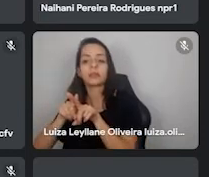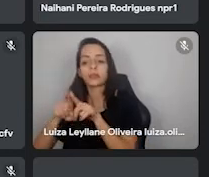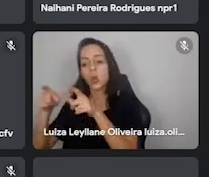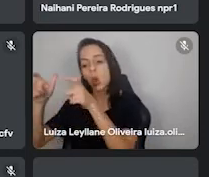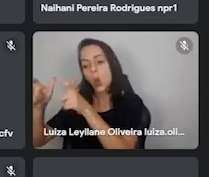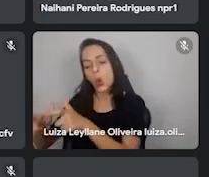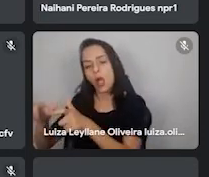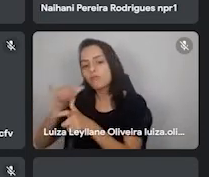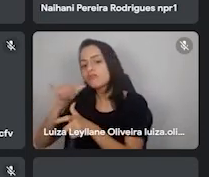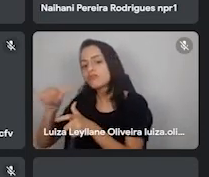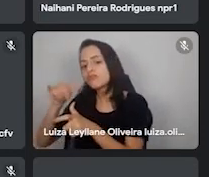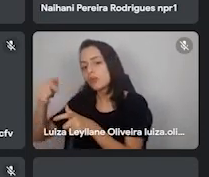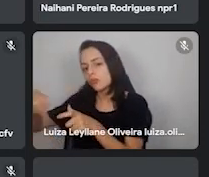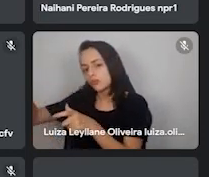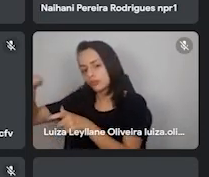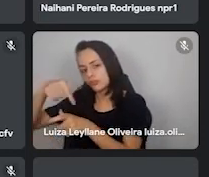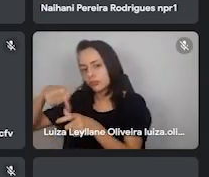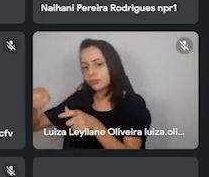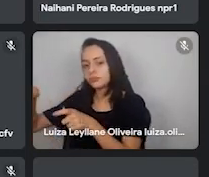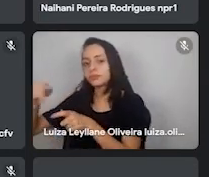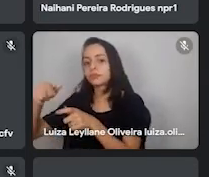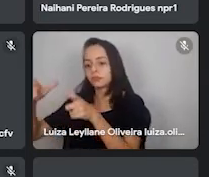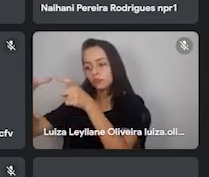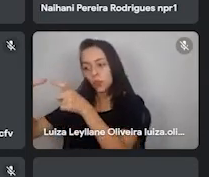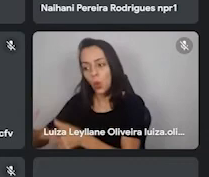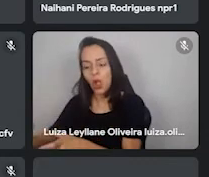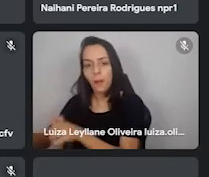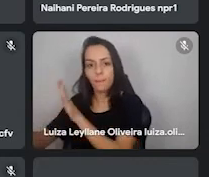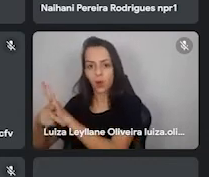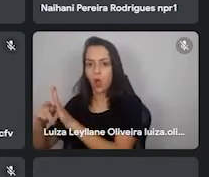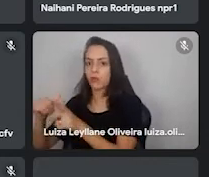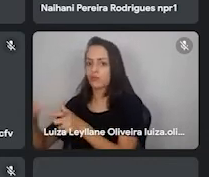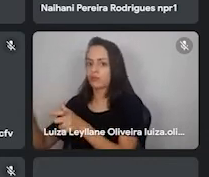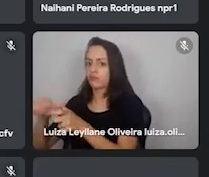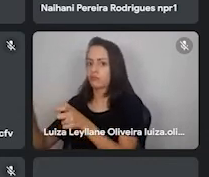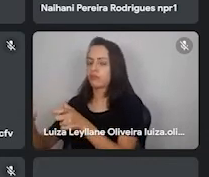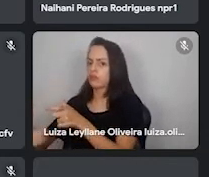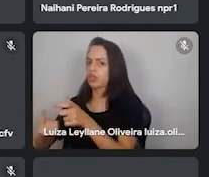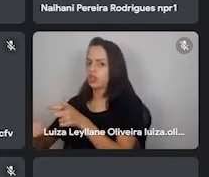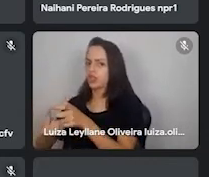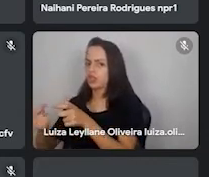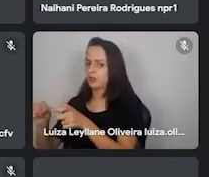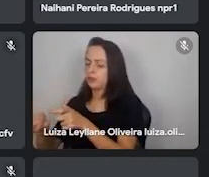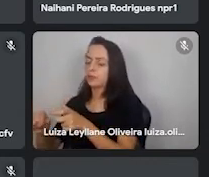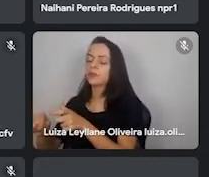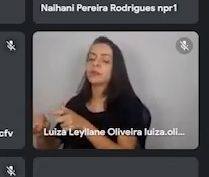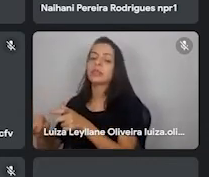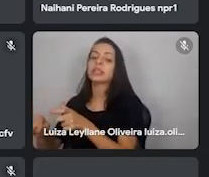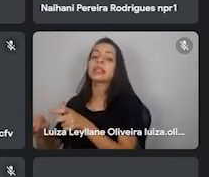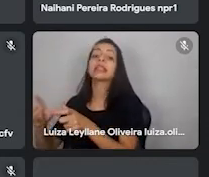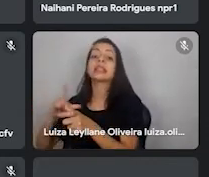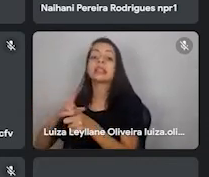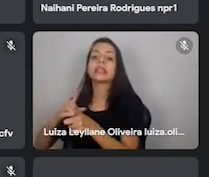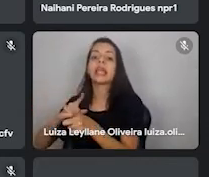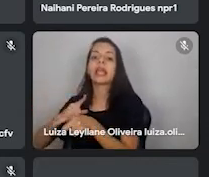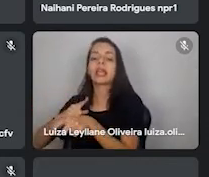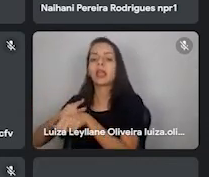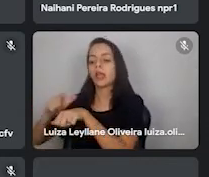lá. Eles têm uma subestação. Eles têm uma linha de transmissão.